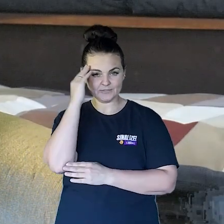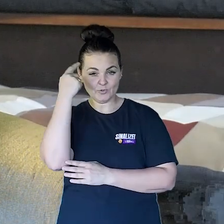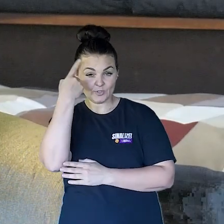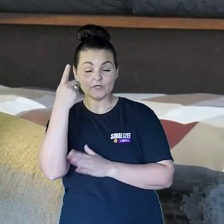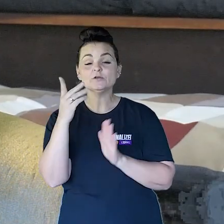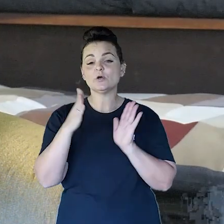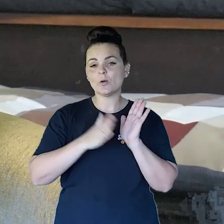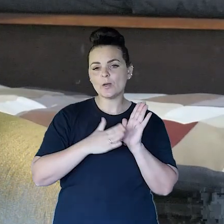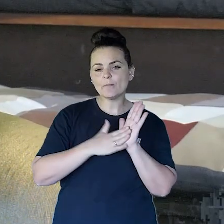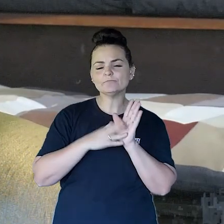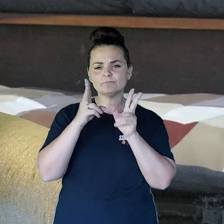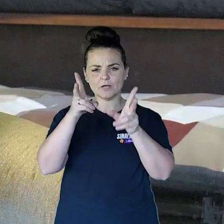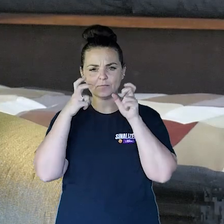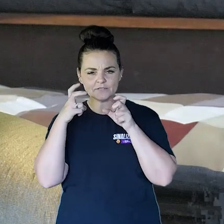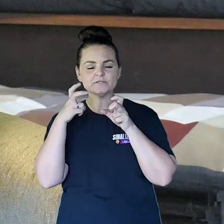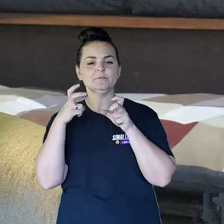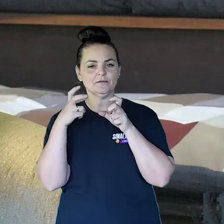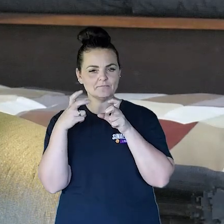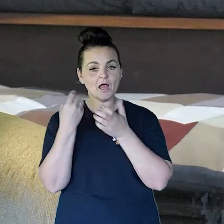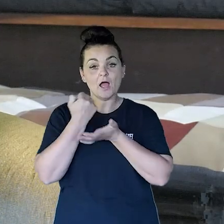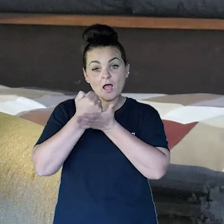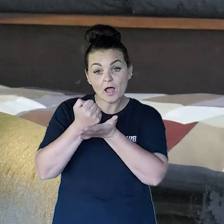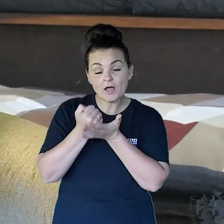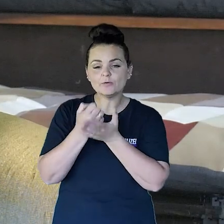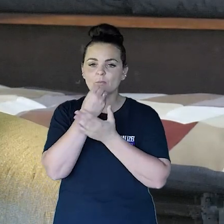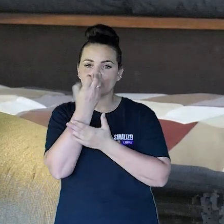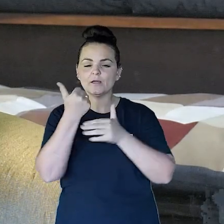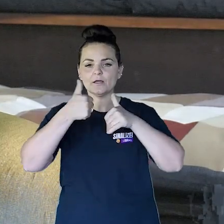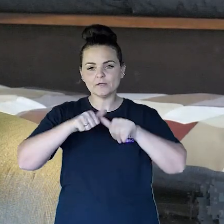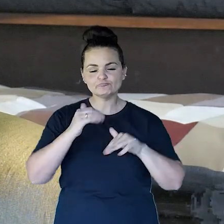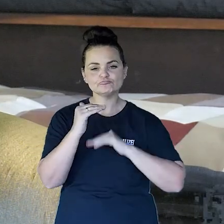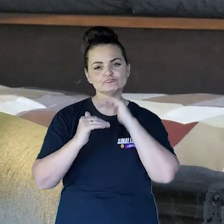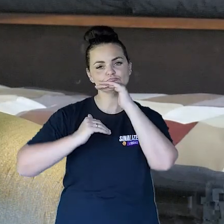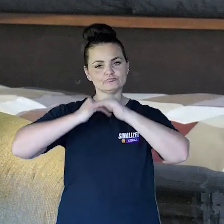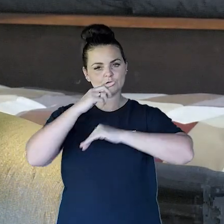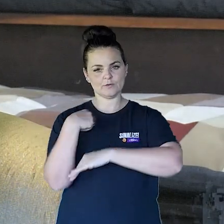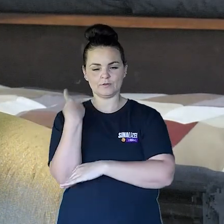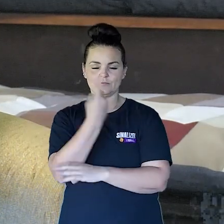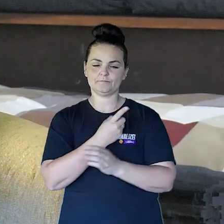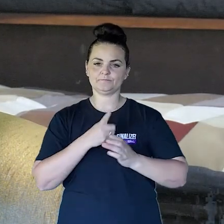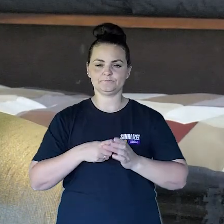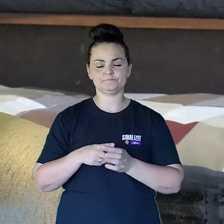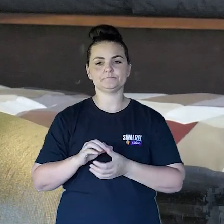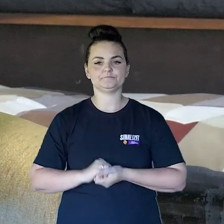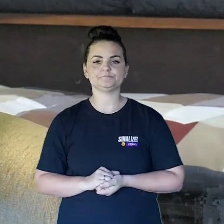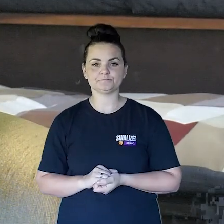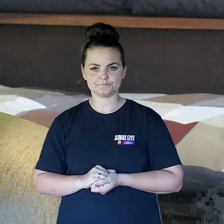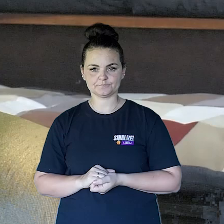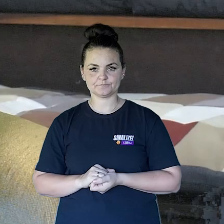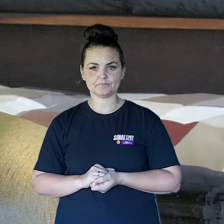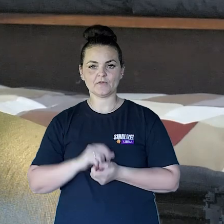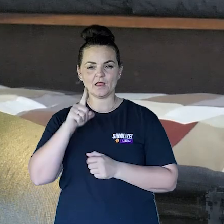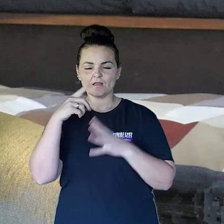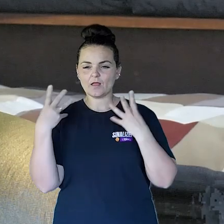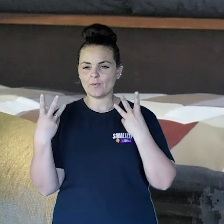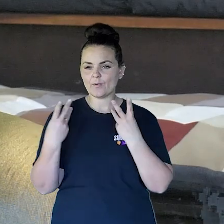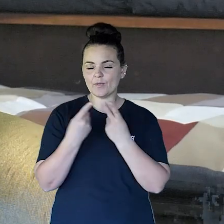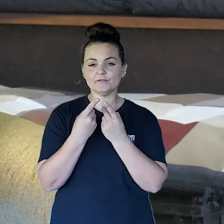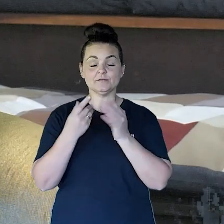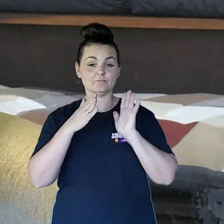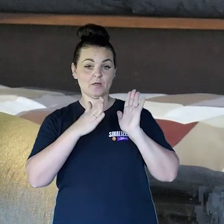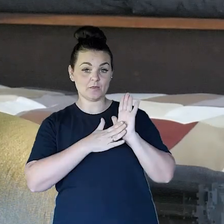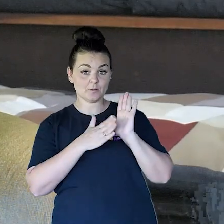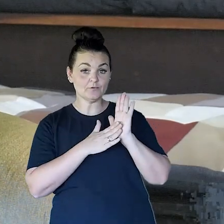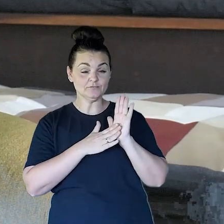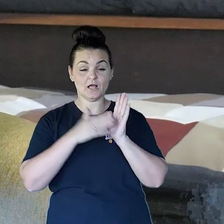propostas e perceber como ele pretende contribuir para o bem-estar e o desenvolvimento da nossa cidade. Essa é a essência do nosso